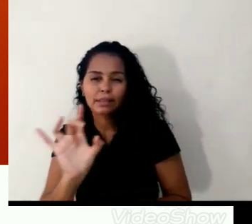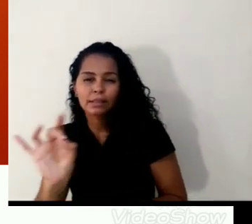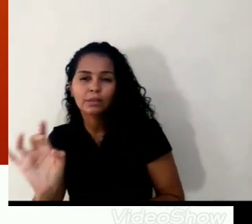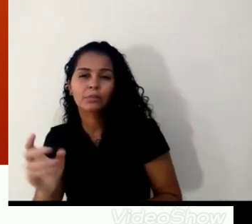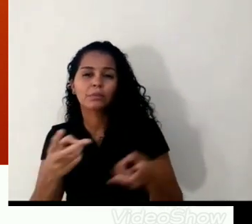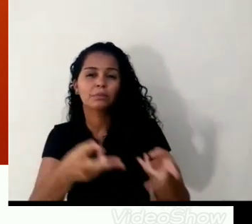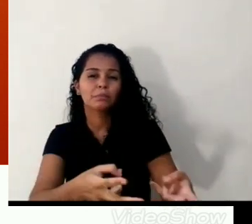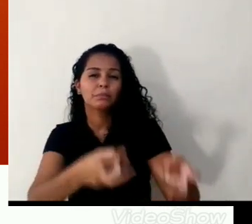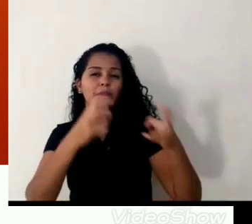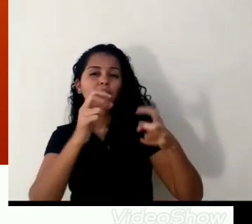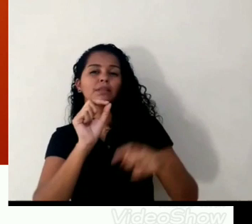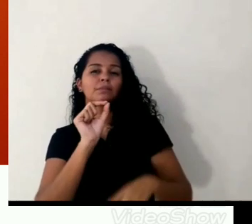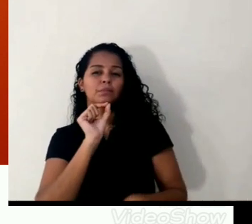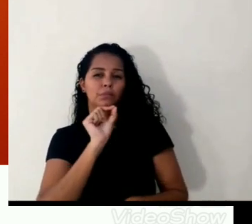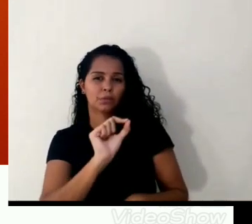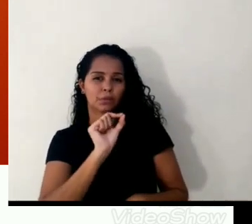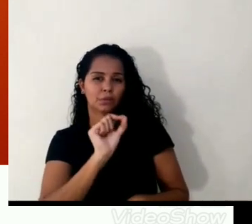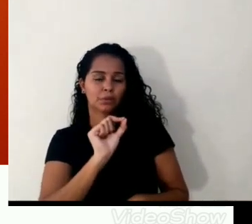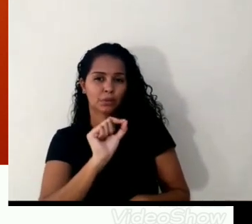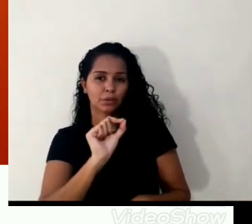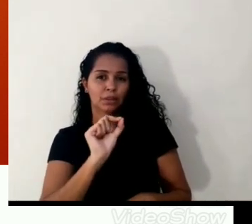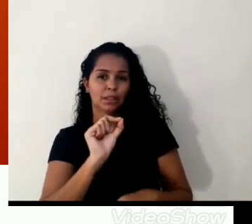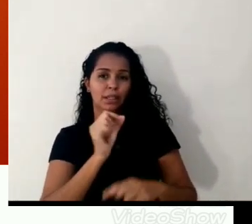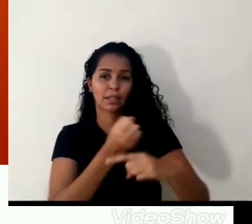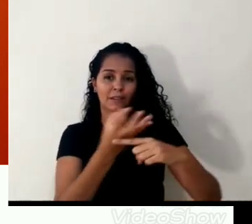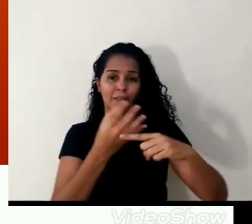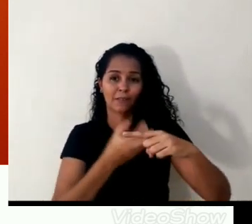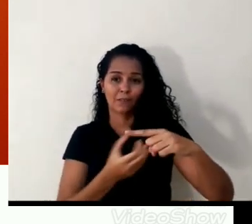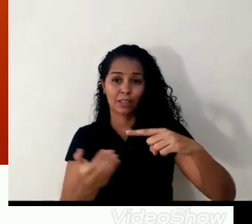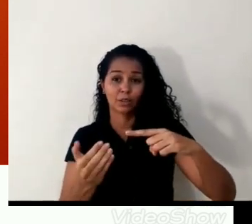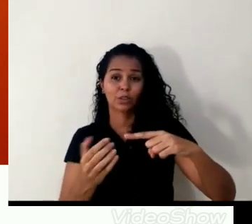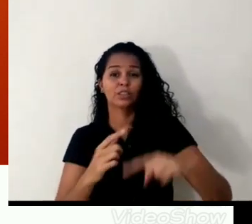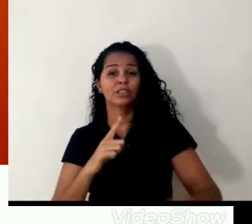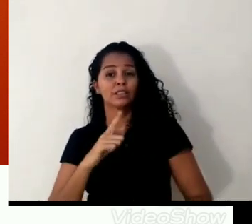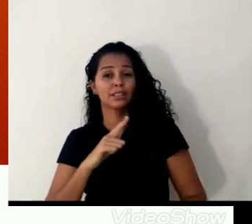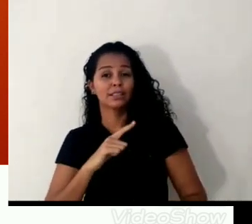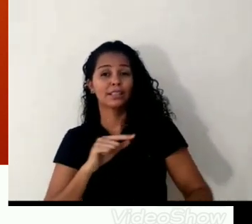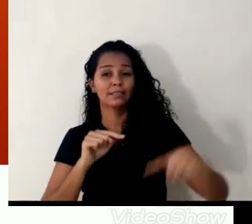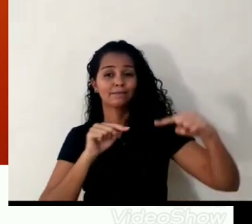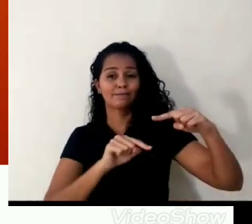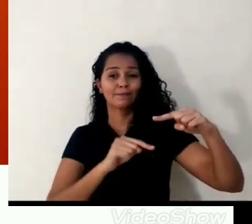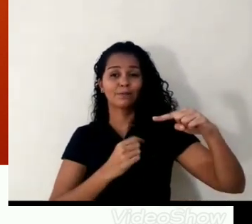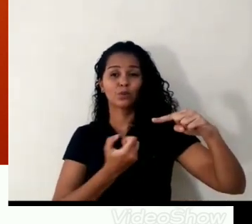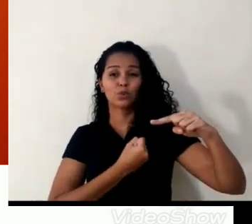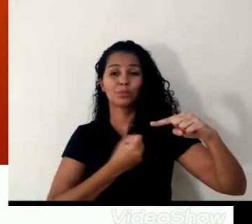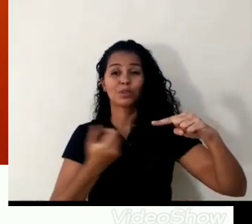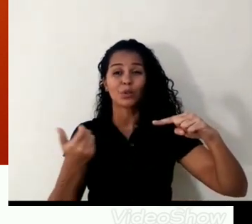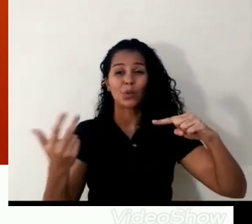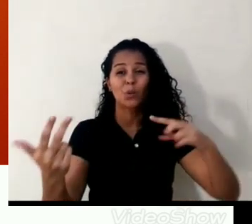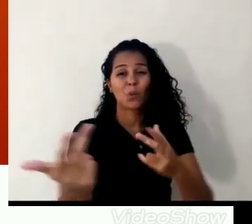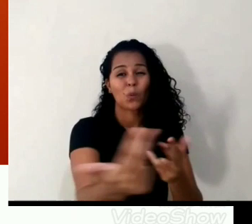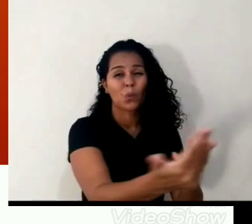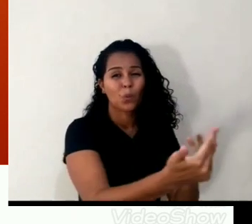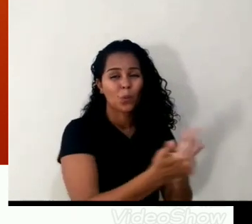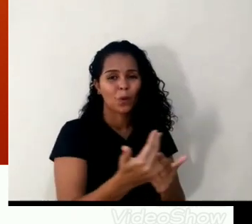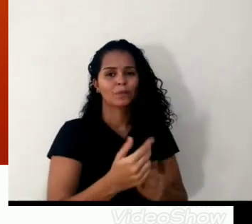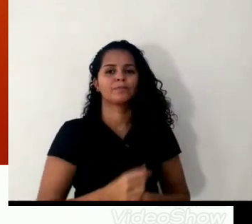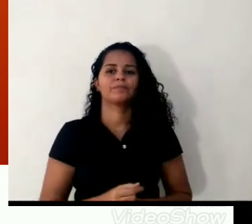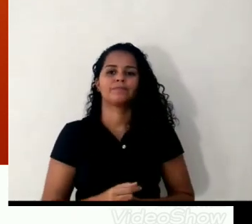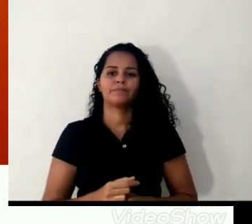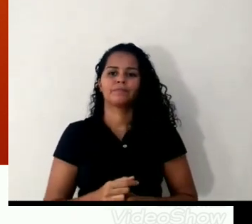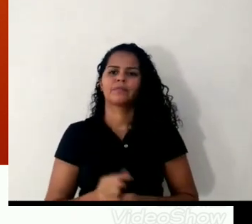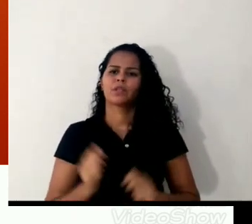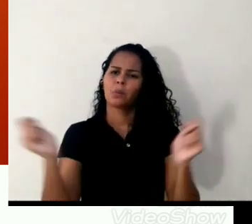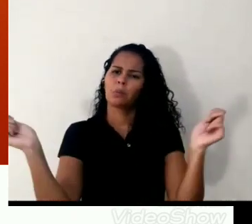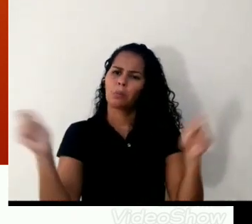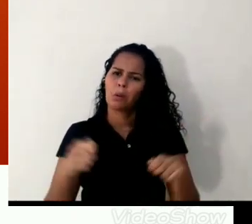mesmo denominador. Então perceba que eu posso trocar 3 quartos por 9 dozeavos. E eu posso trocar